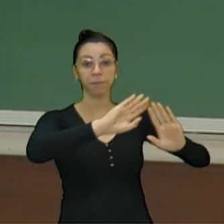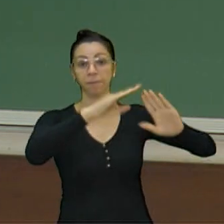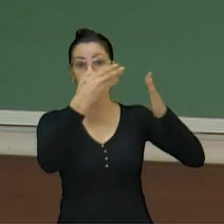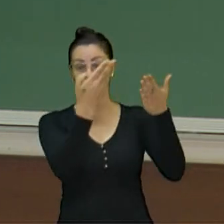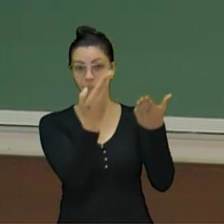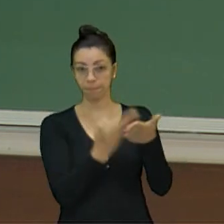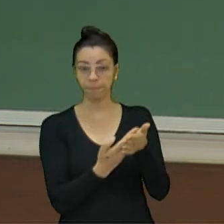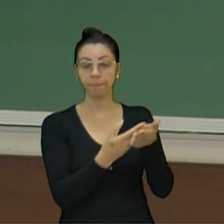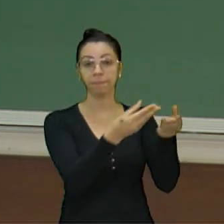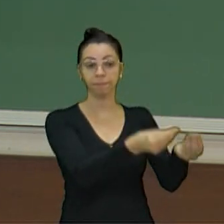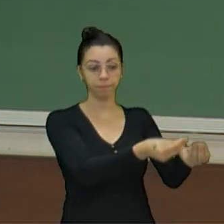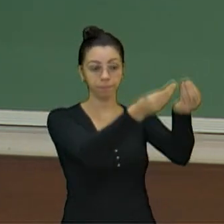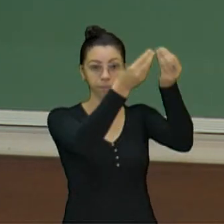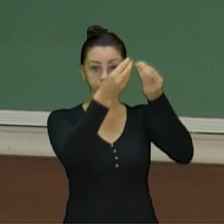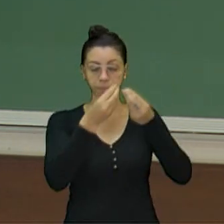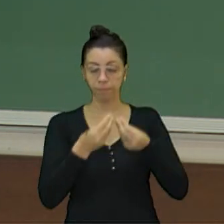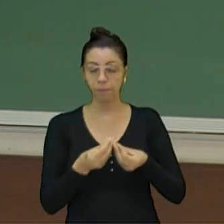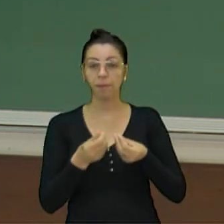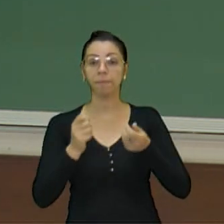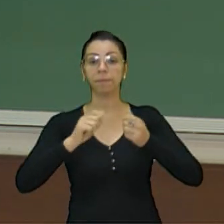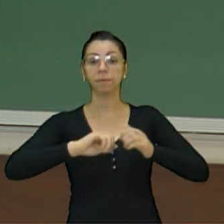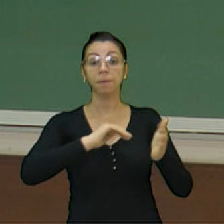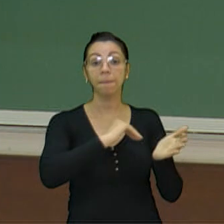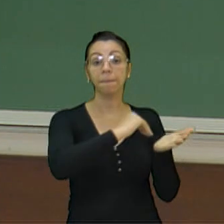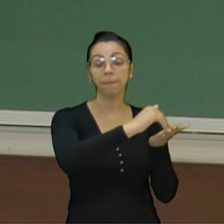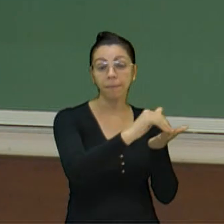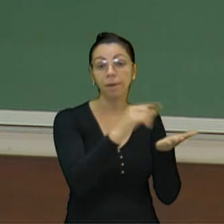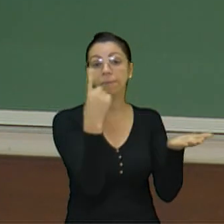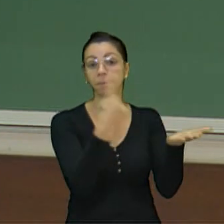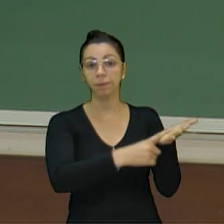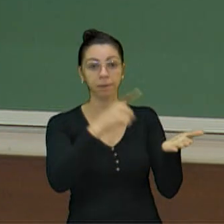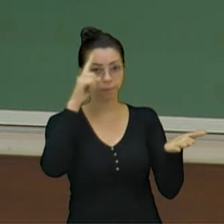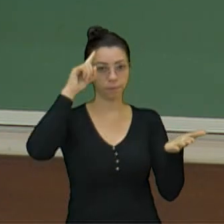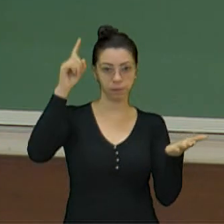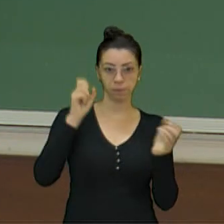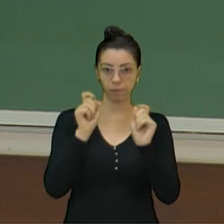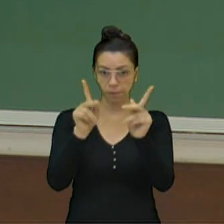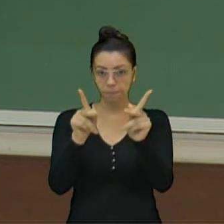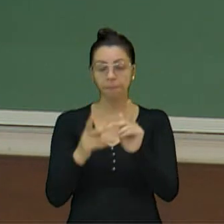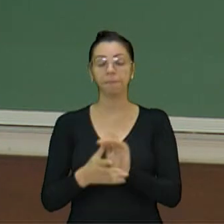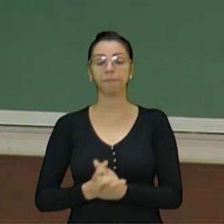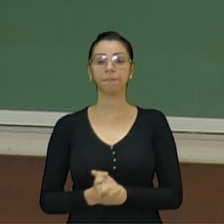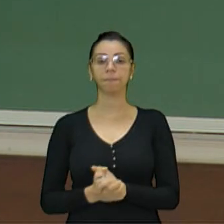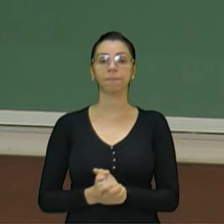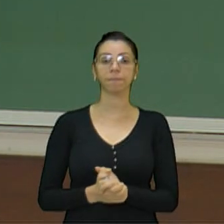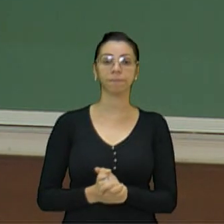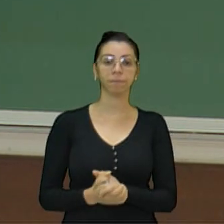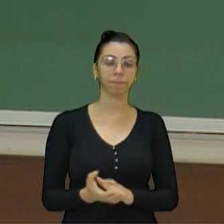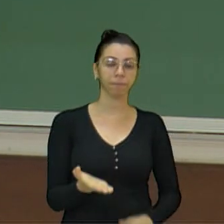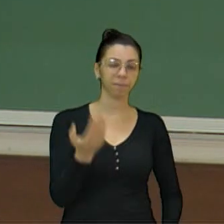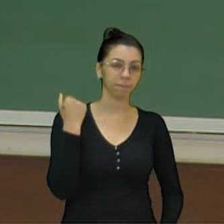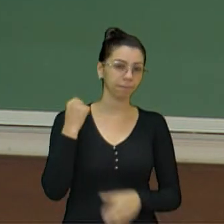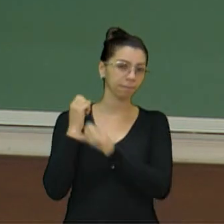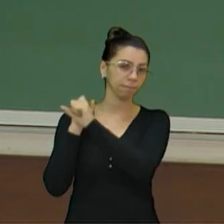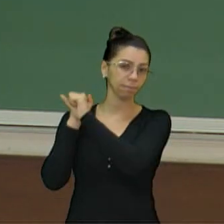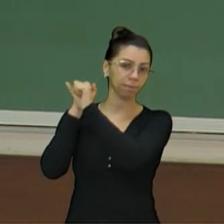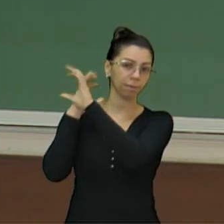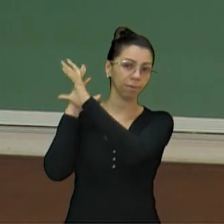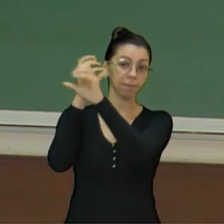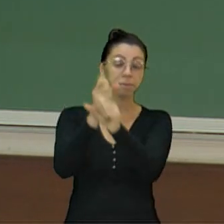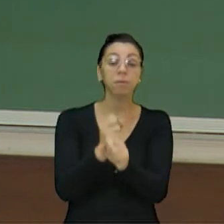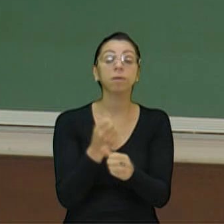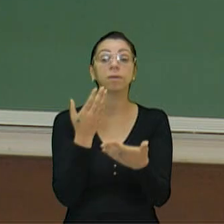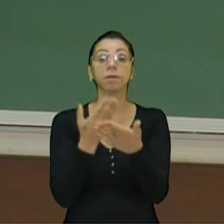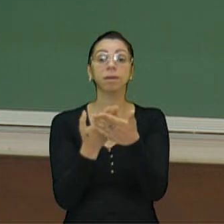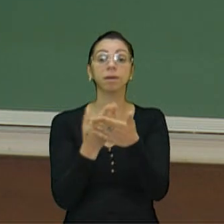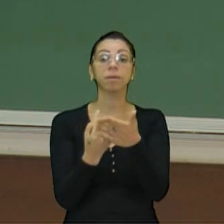tá certo? Então sempre ligue para poder marcar horário, para poder ir até lá, beleza? Bora relembrar rapidinho também o que nós falamos na